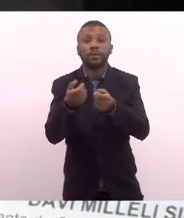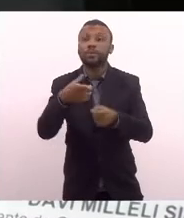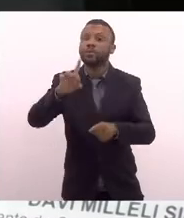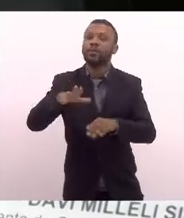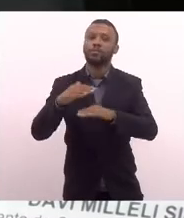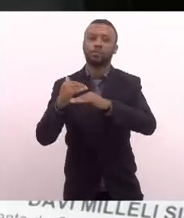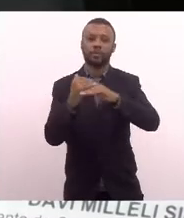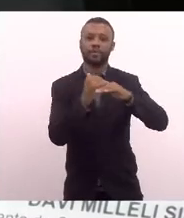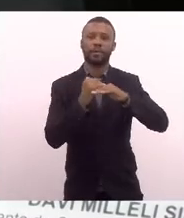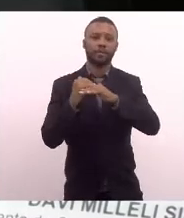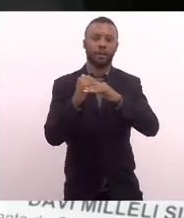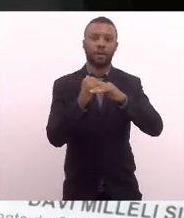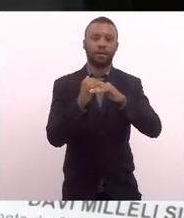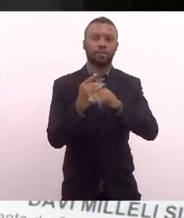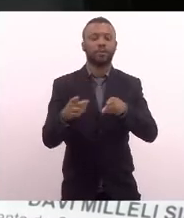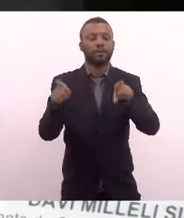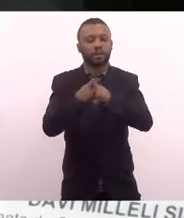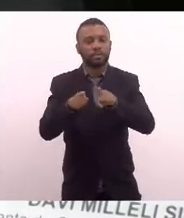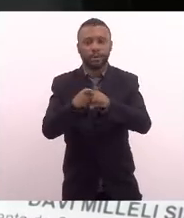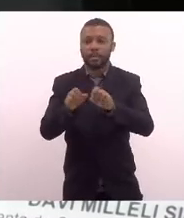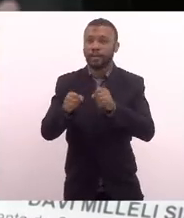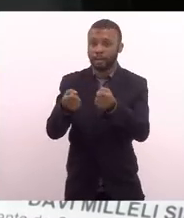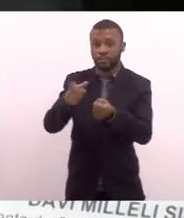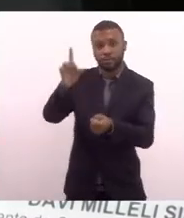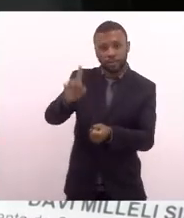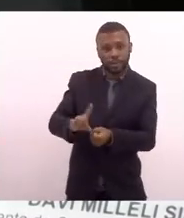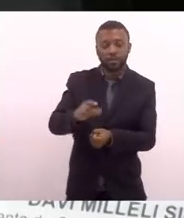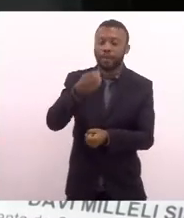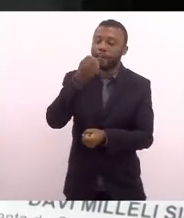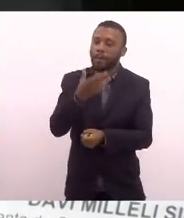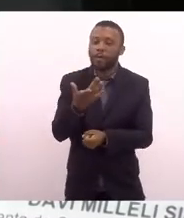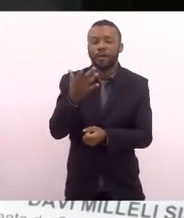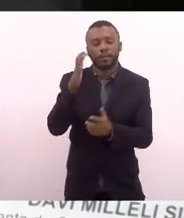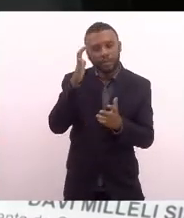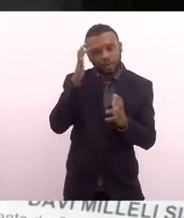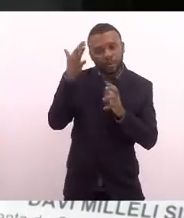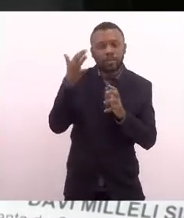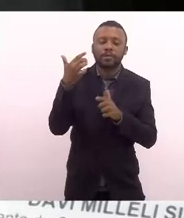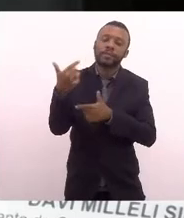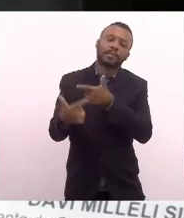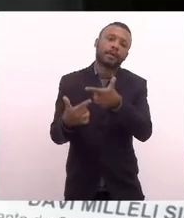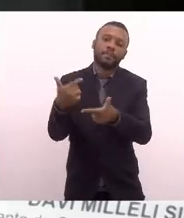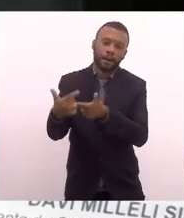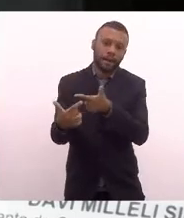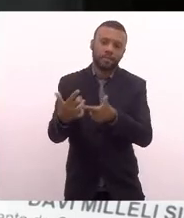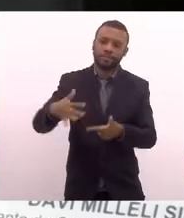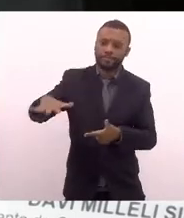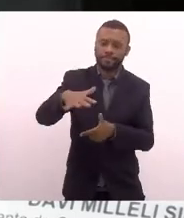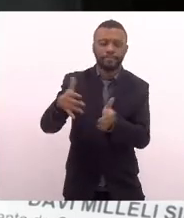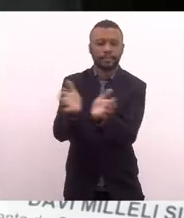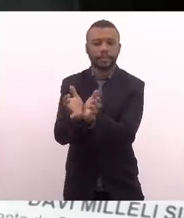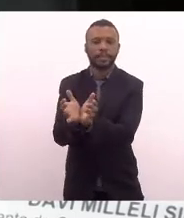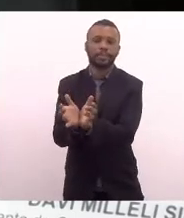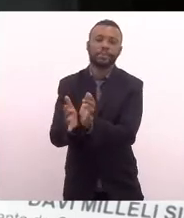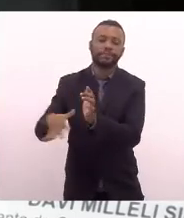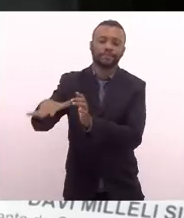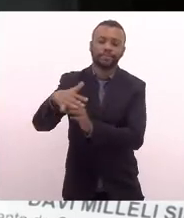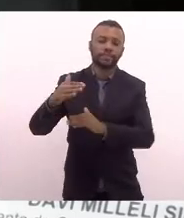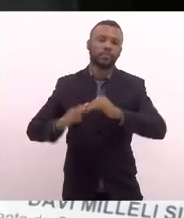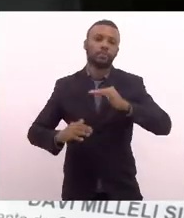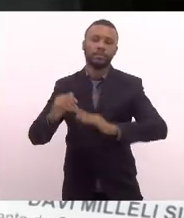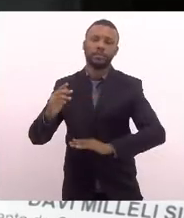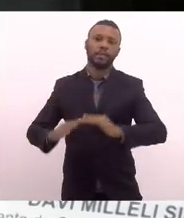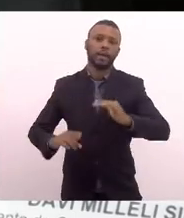que garantam também os direitos e boas condições de trabalho para essa categoria tão